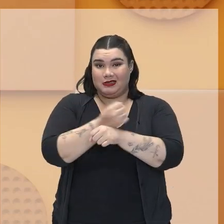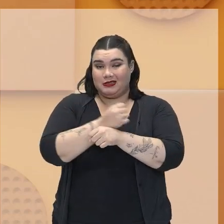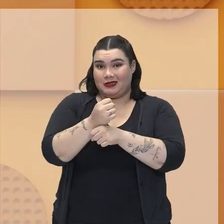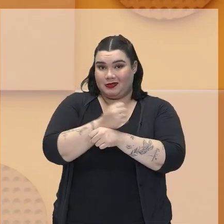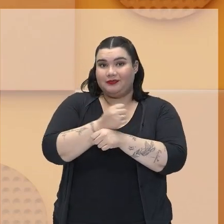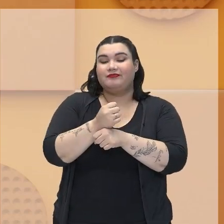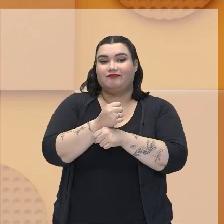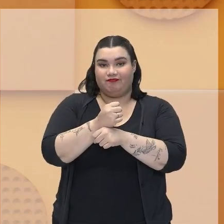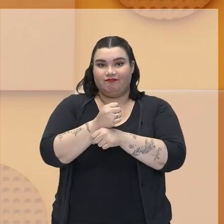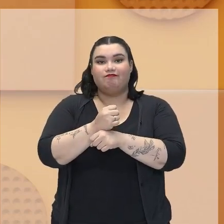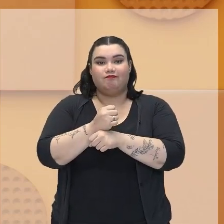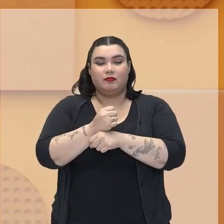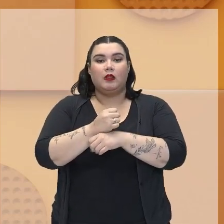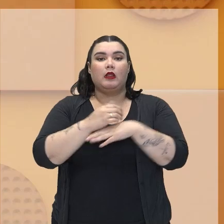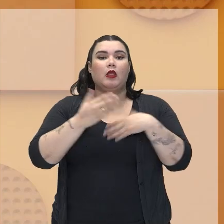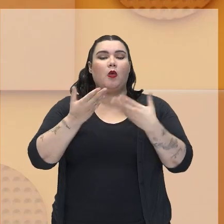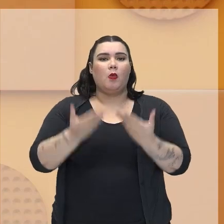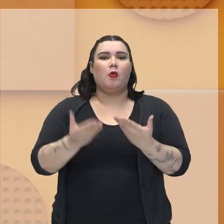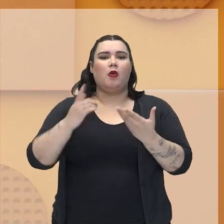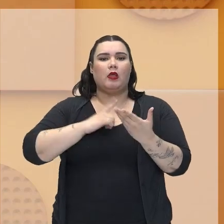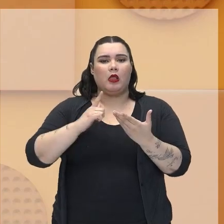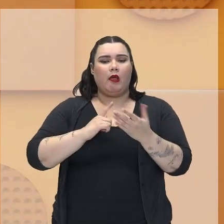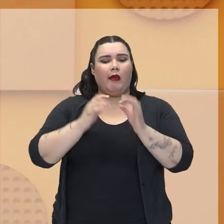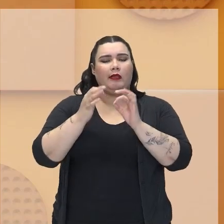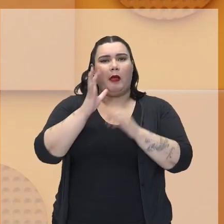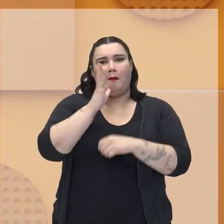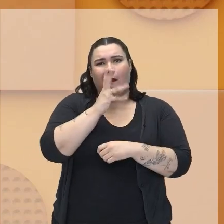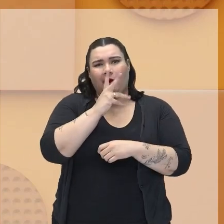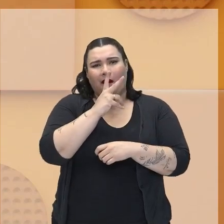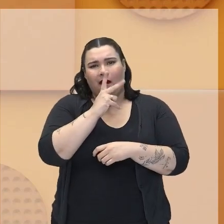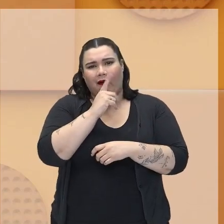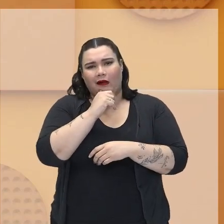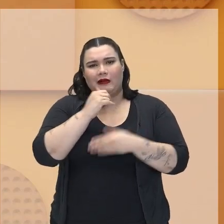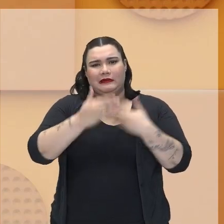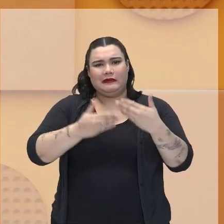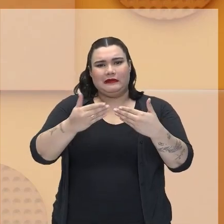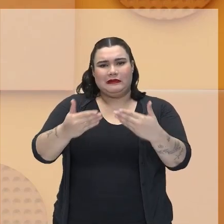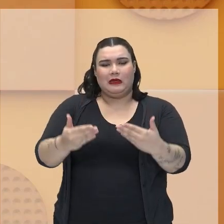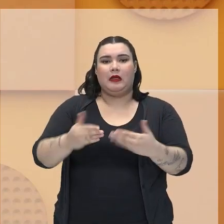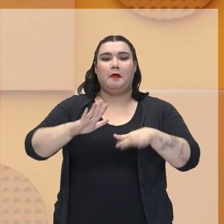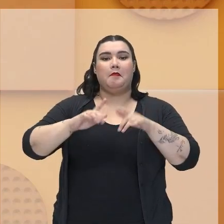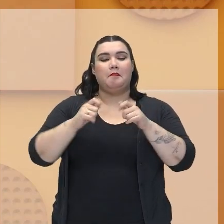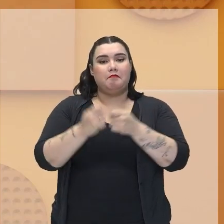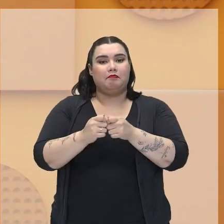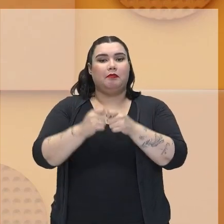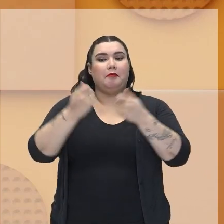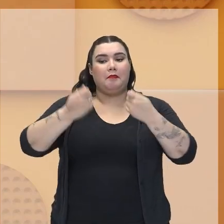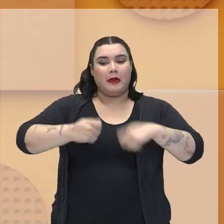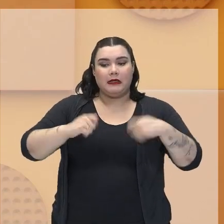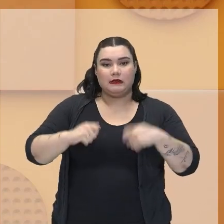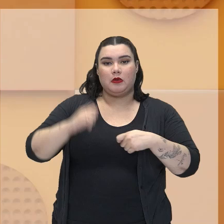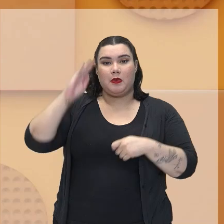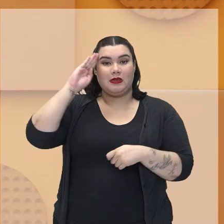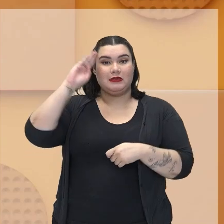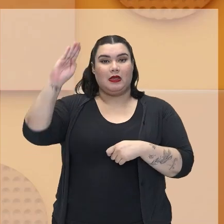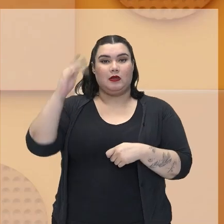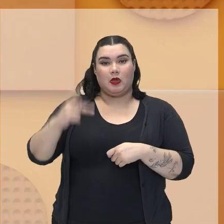mais ela estava sendo estendida, mais o Exército Brasileiro via necessidade de